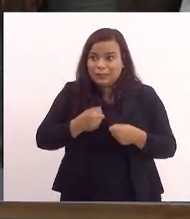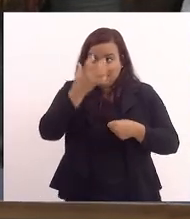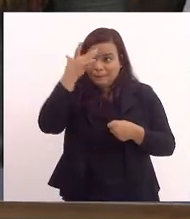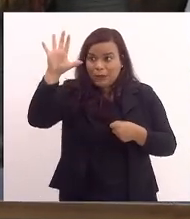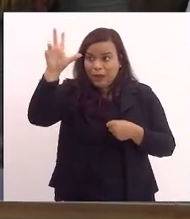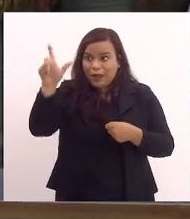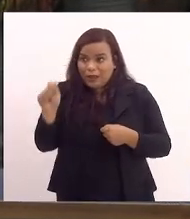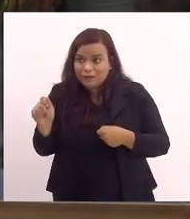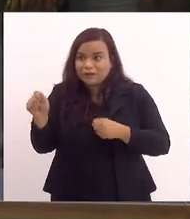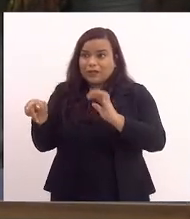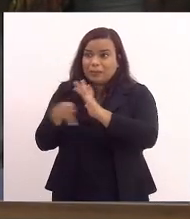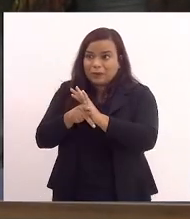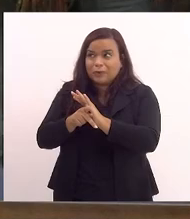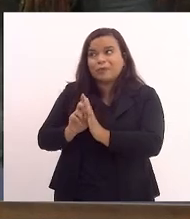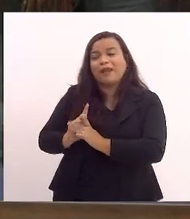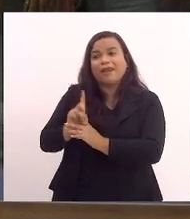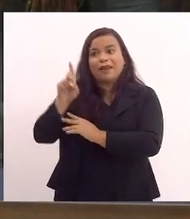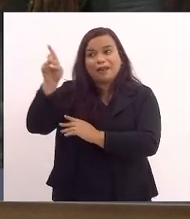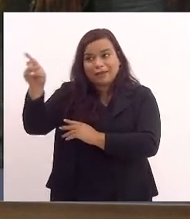do continente,